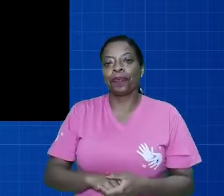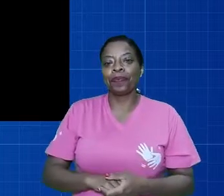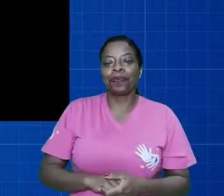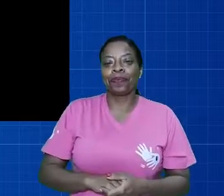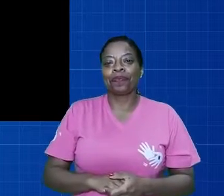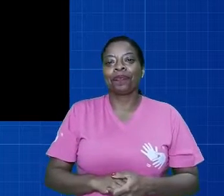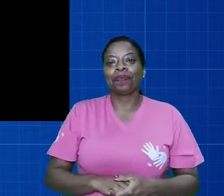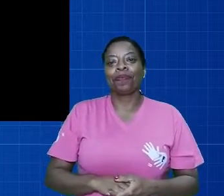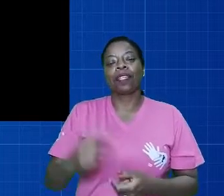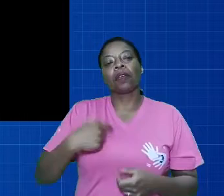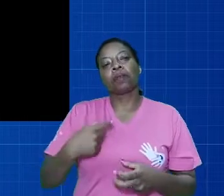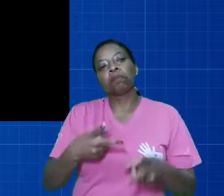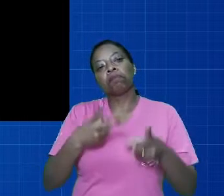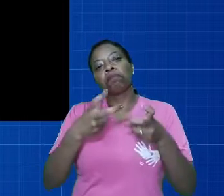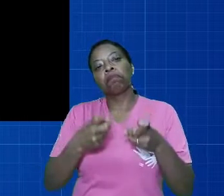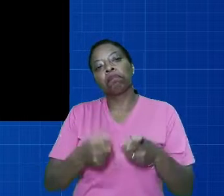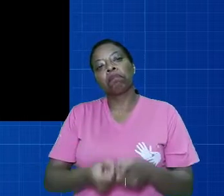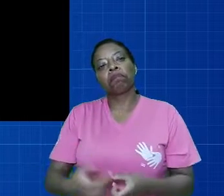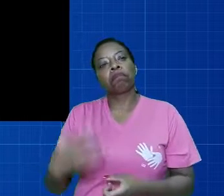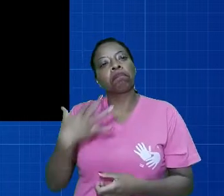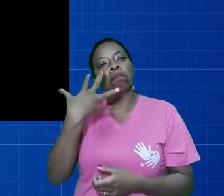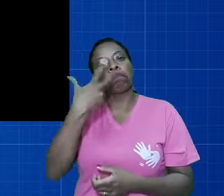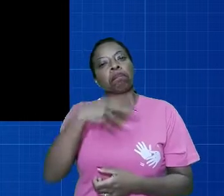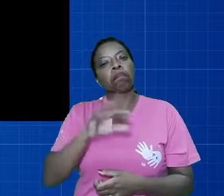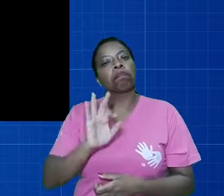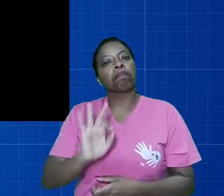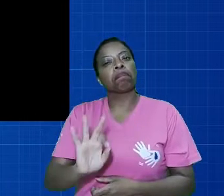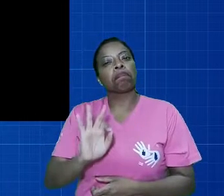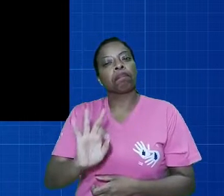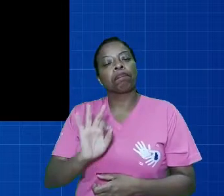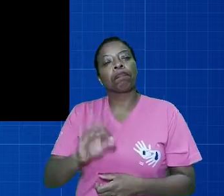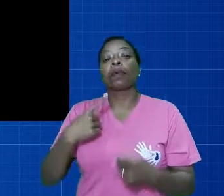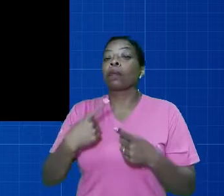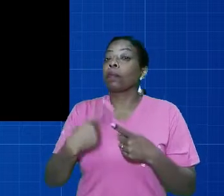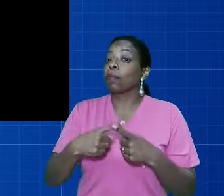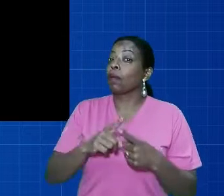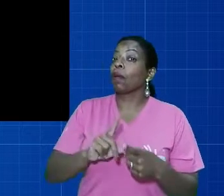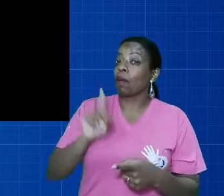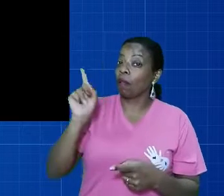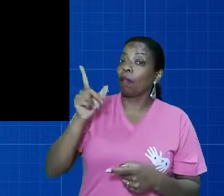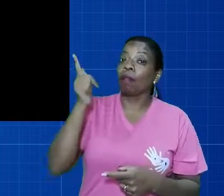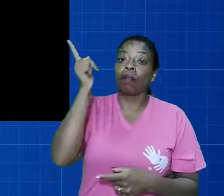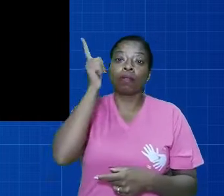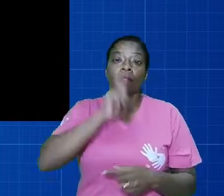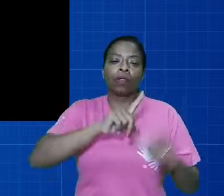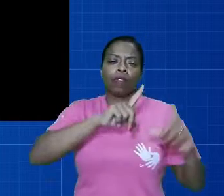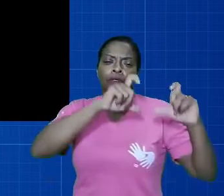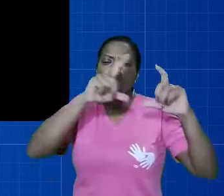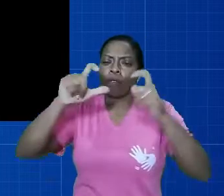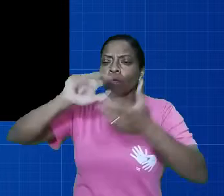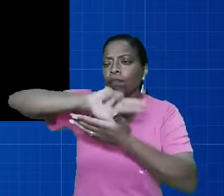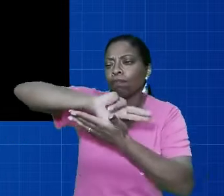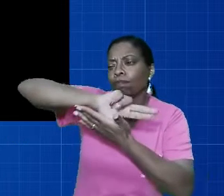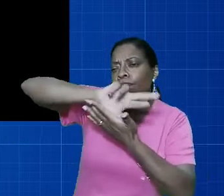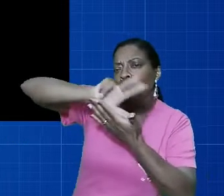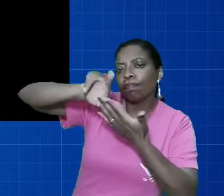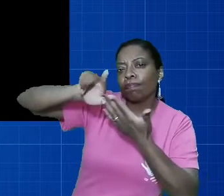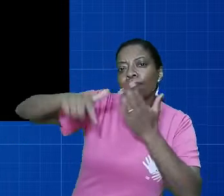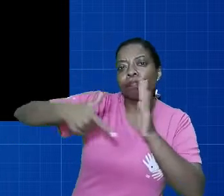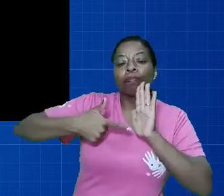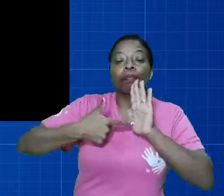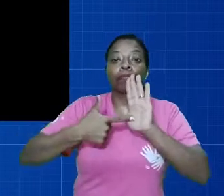E é um trabalho belíssimo, assim, porque a Dayana encontrou muitas fotos, e as fotos elas, né, contam muito, né,